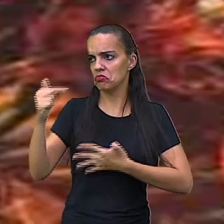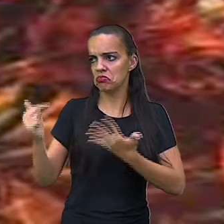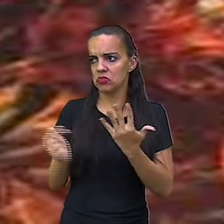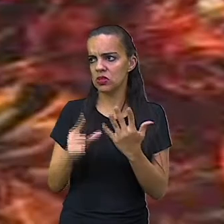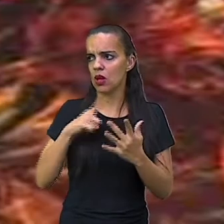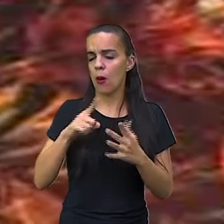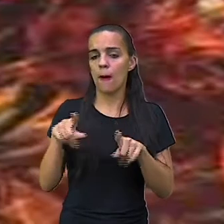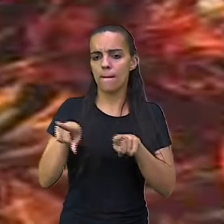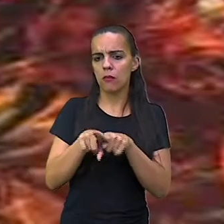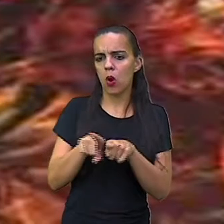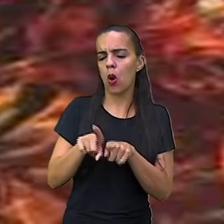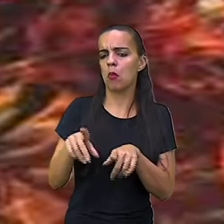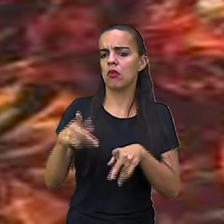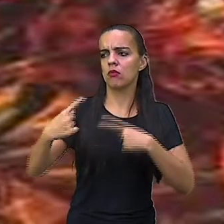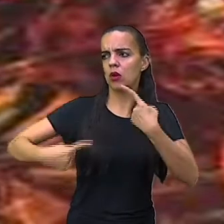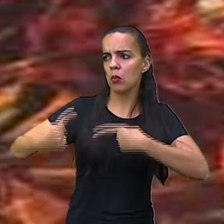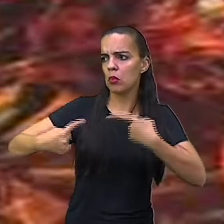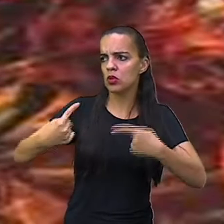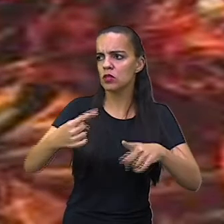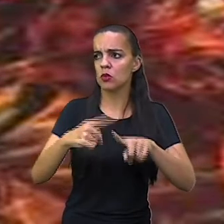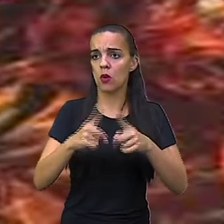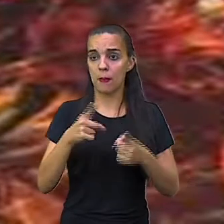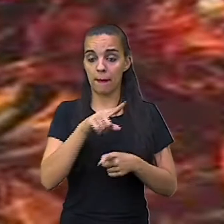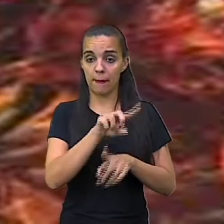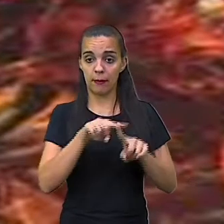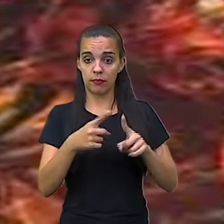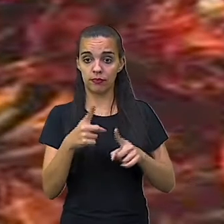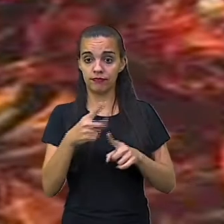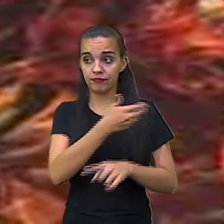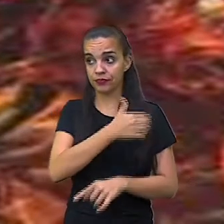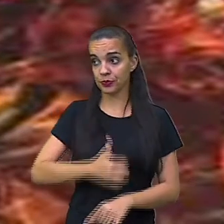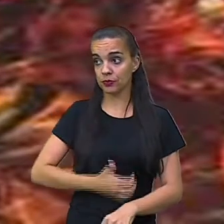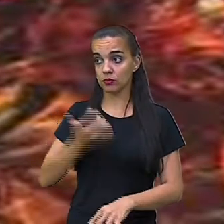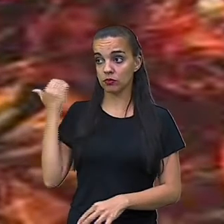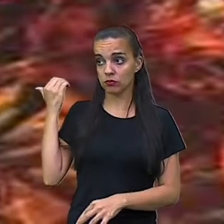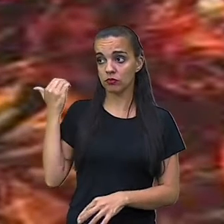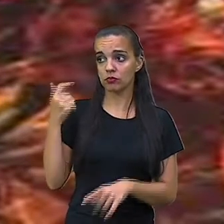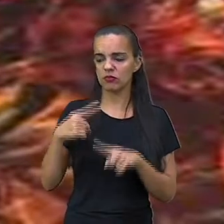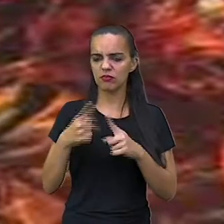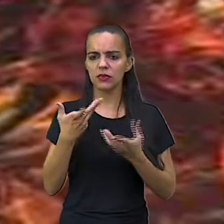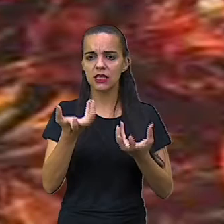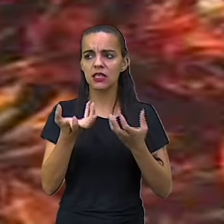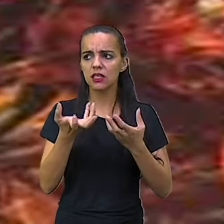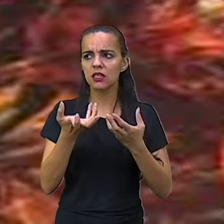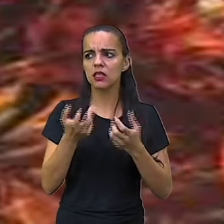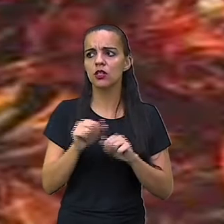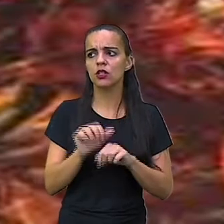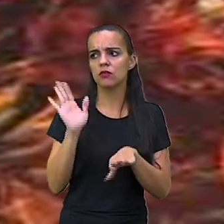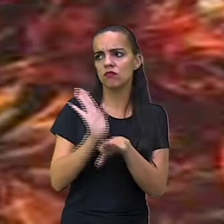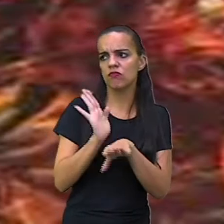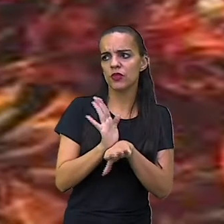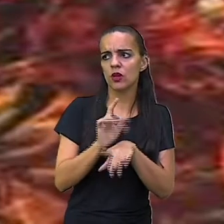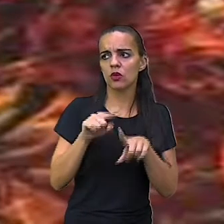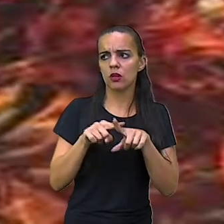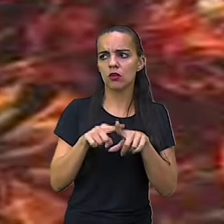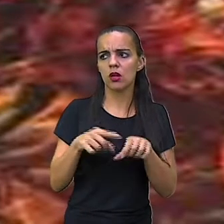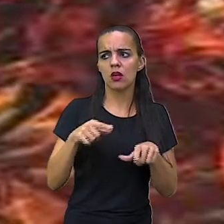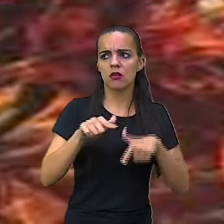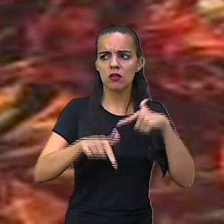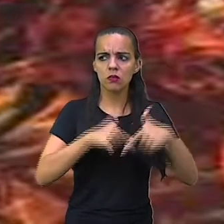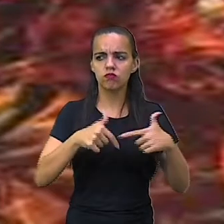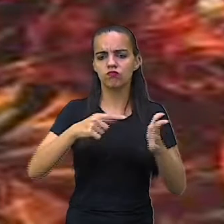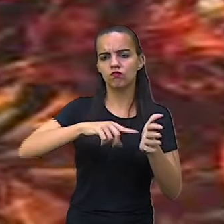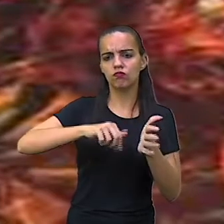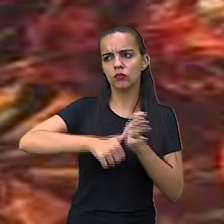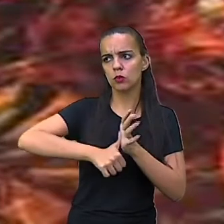da dominação, o anarquismo pretende superar a ordem social na qual